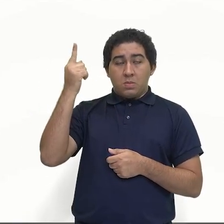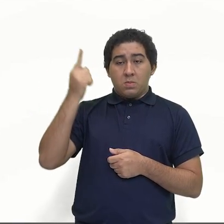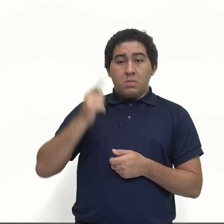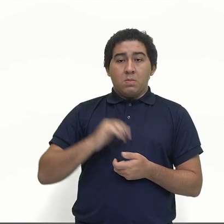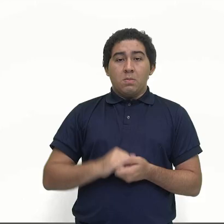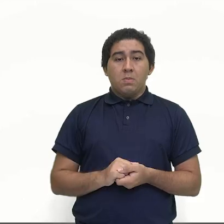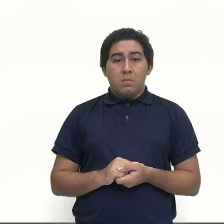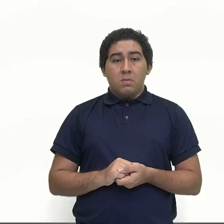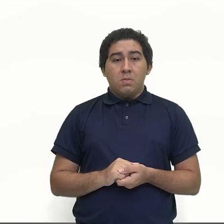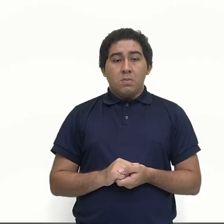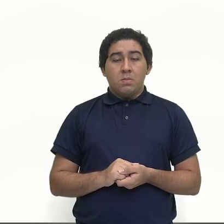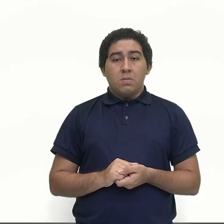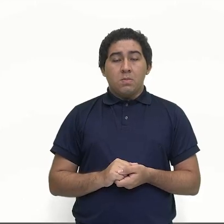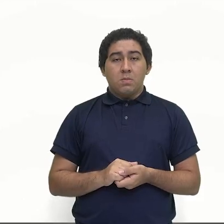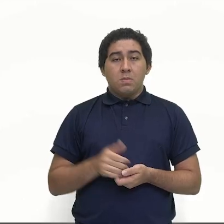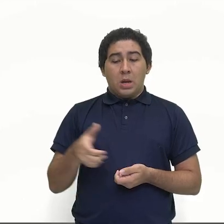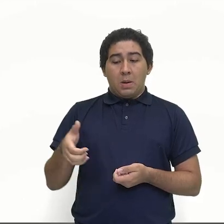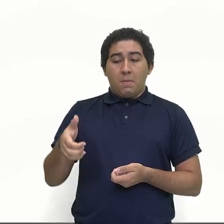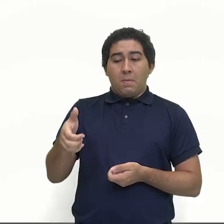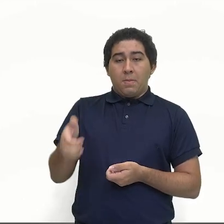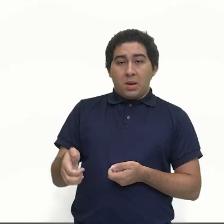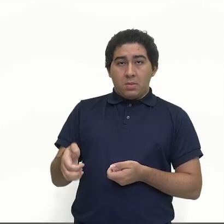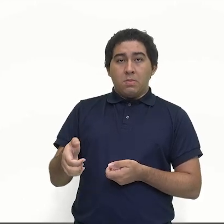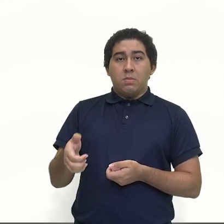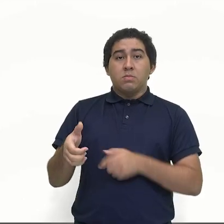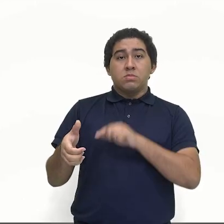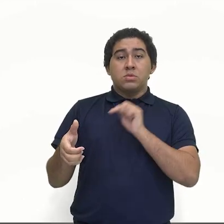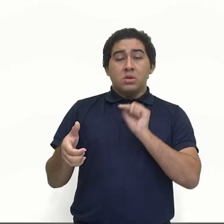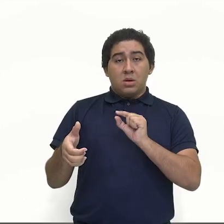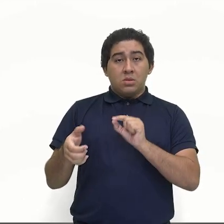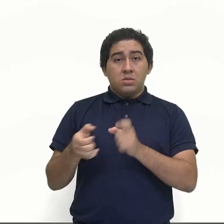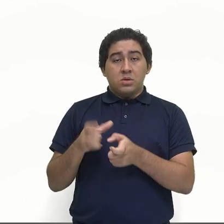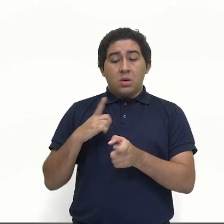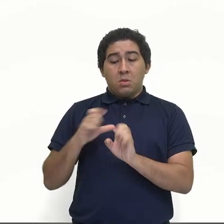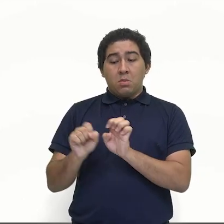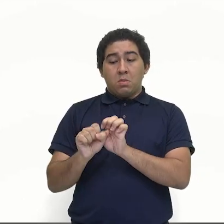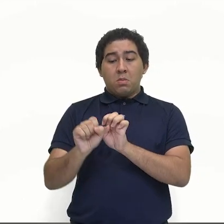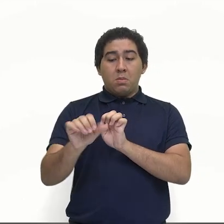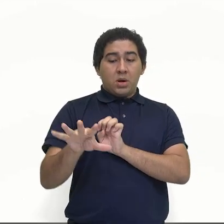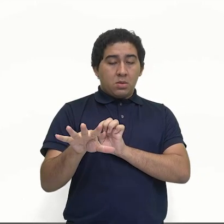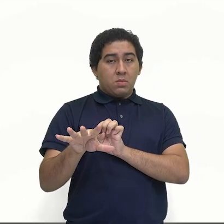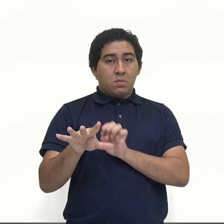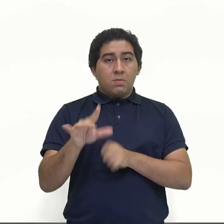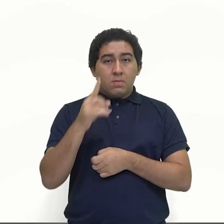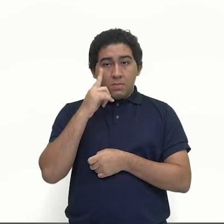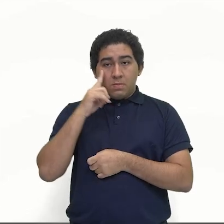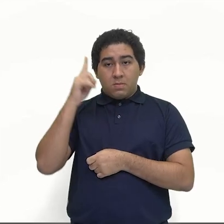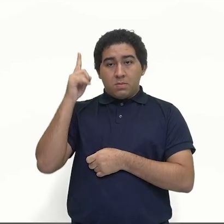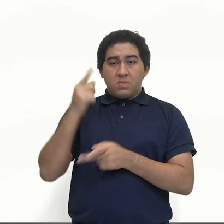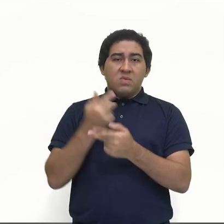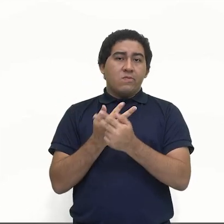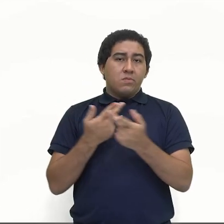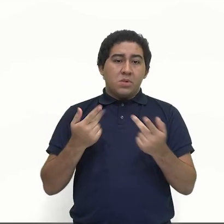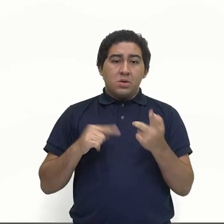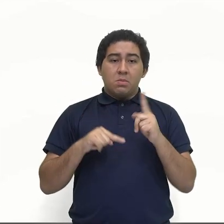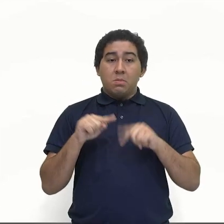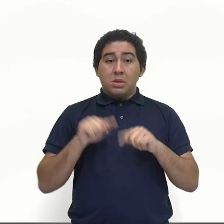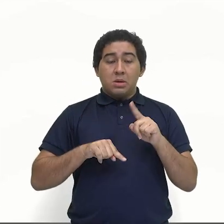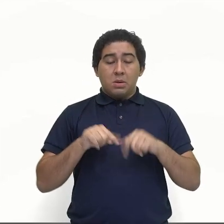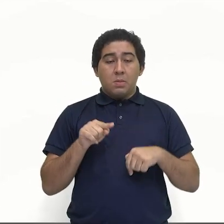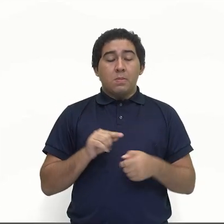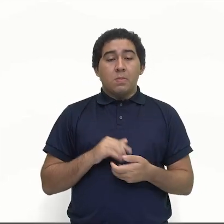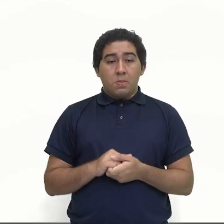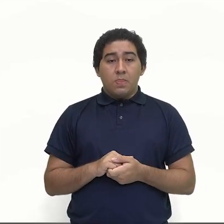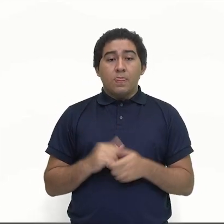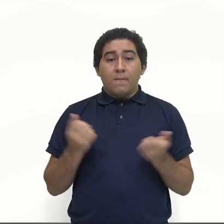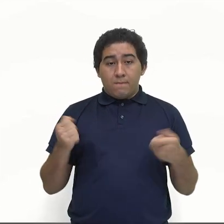no cotidiano, você encontra circuitos elétricos em diversos aparelhos e